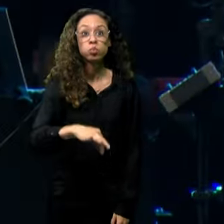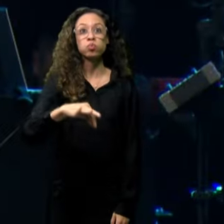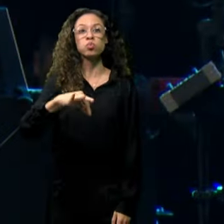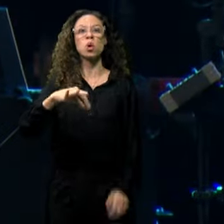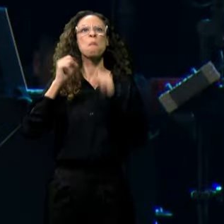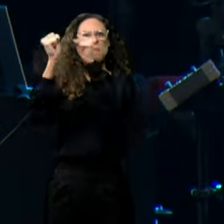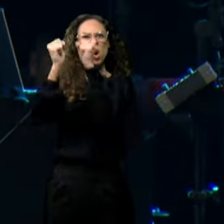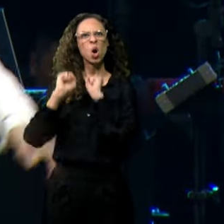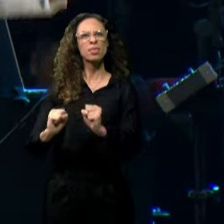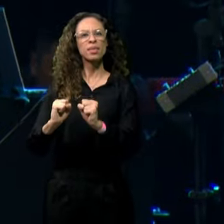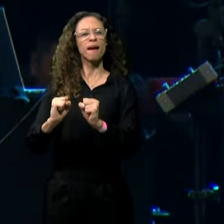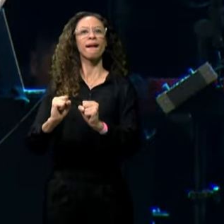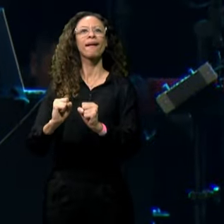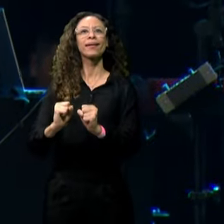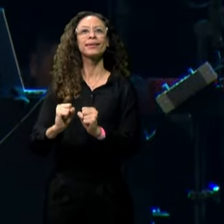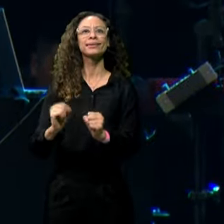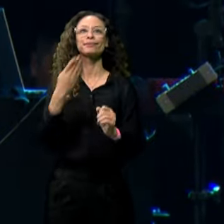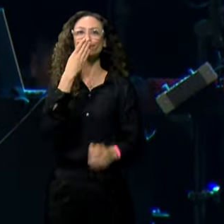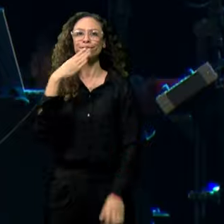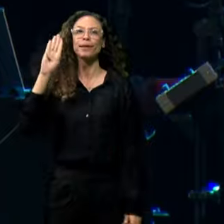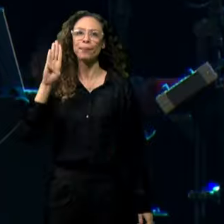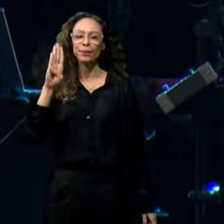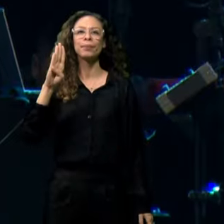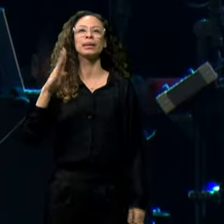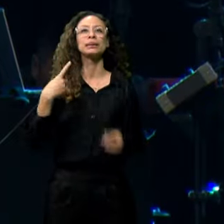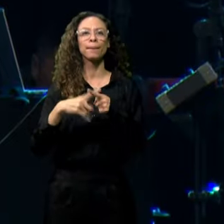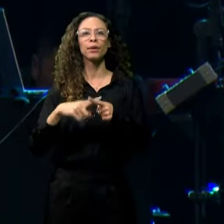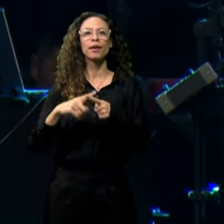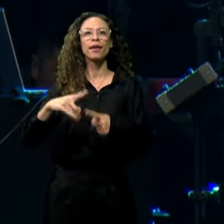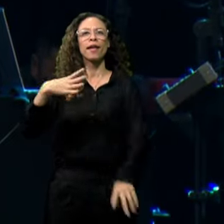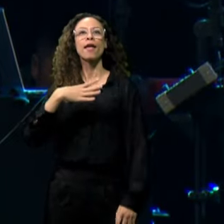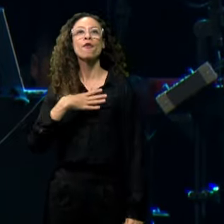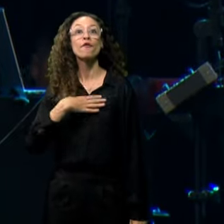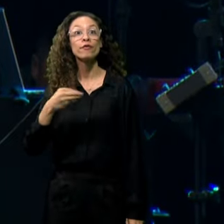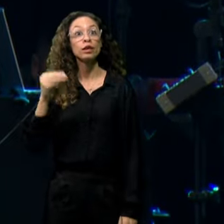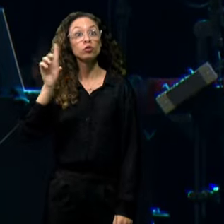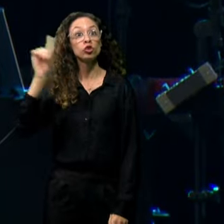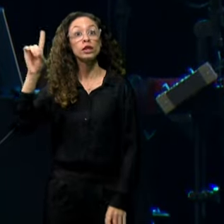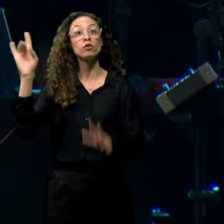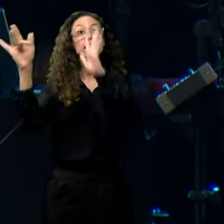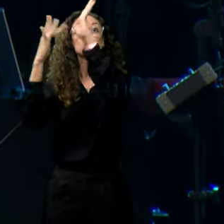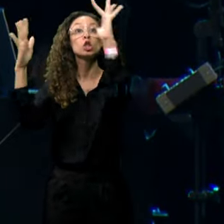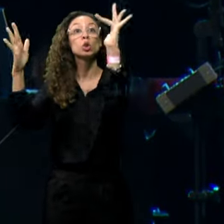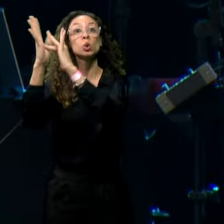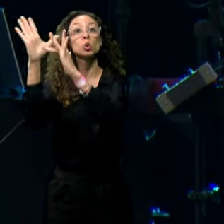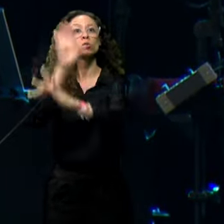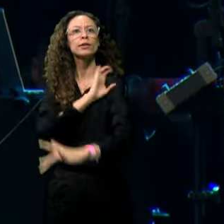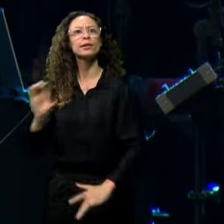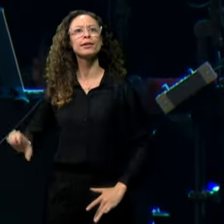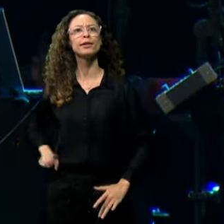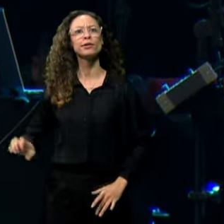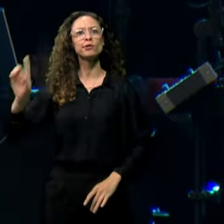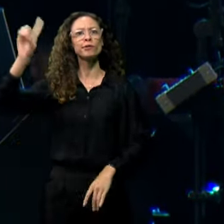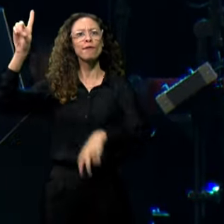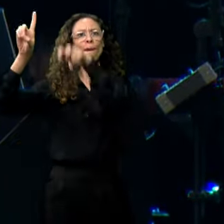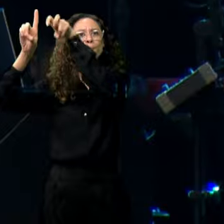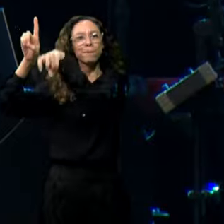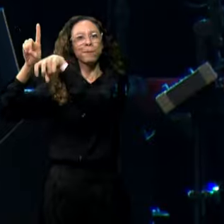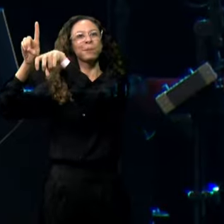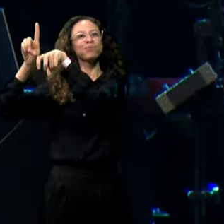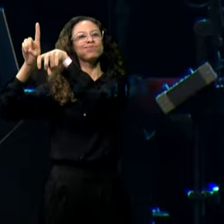espírito de poder sobre ele este é a promessa porque o filho de Deus Jesus Cristo está sentado na destra do pai e ele